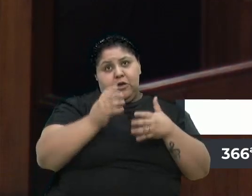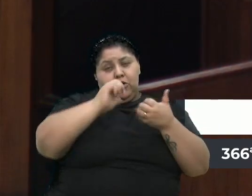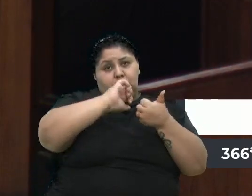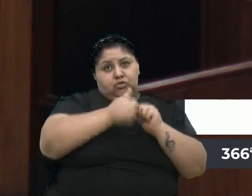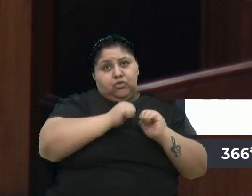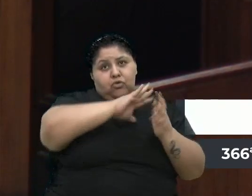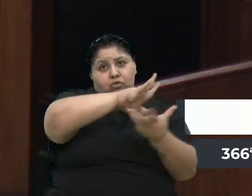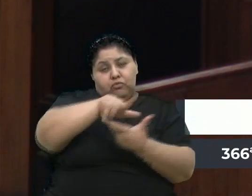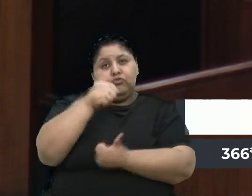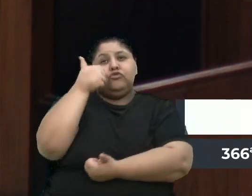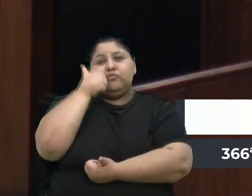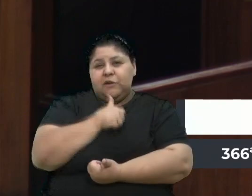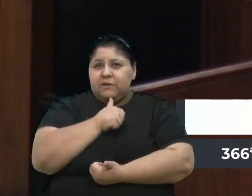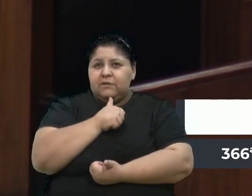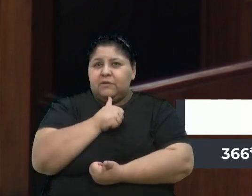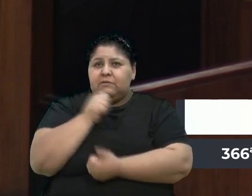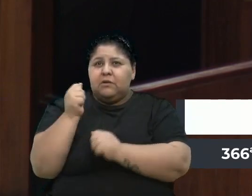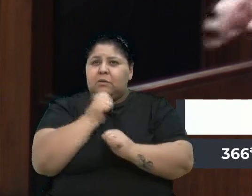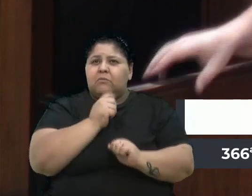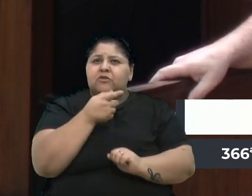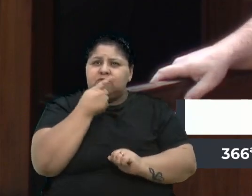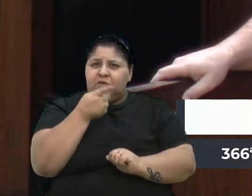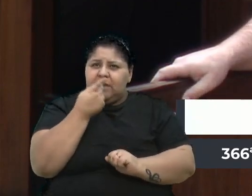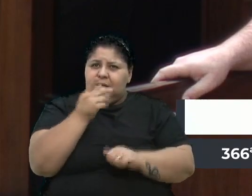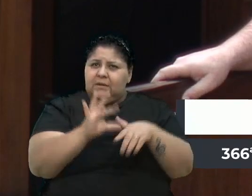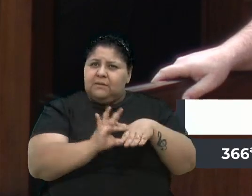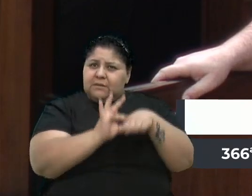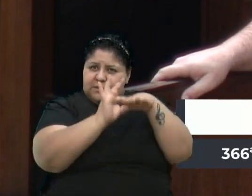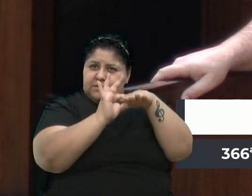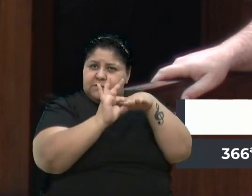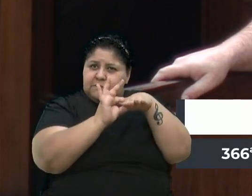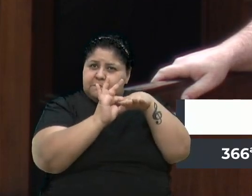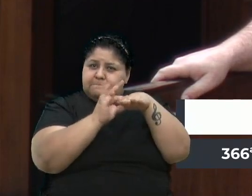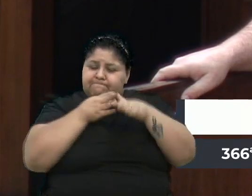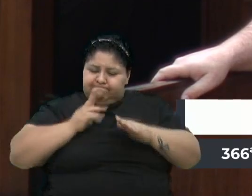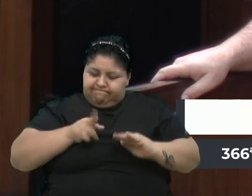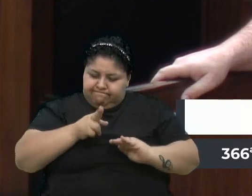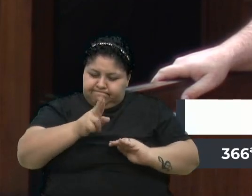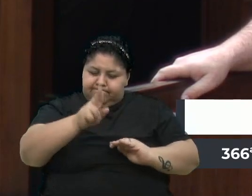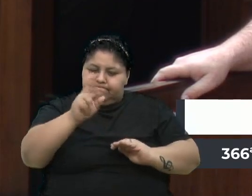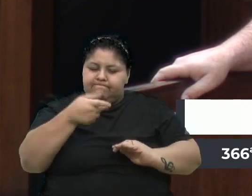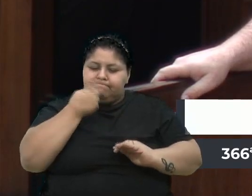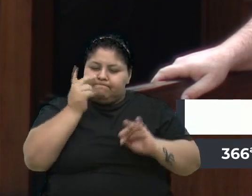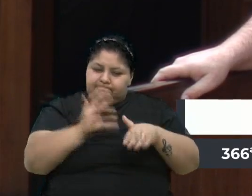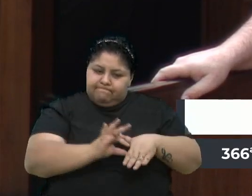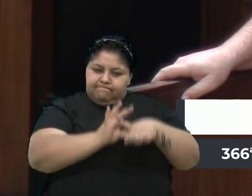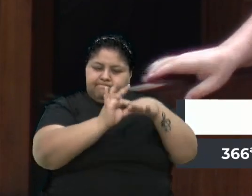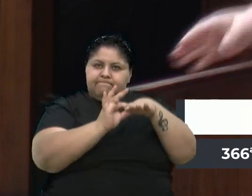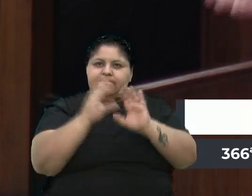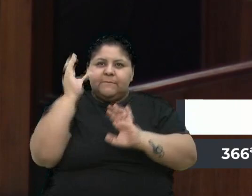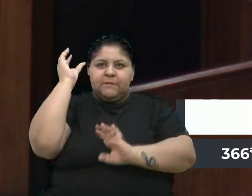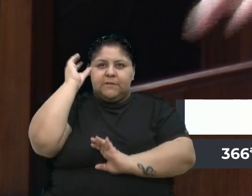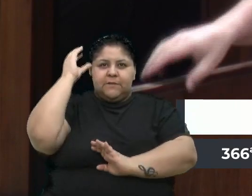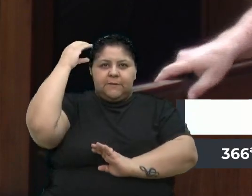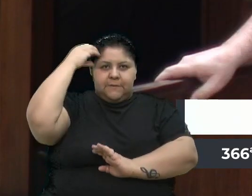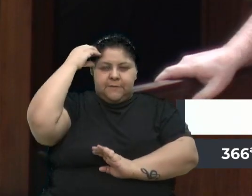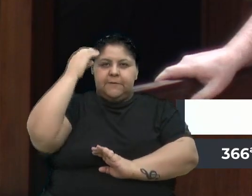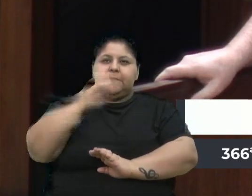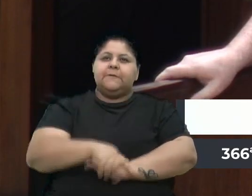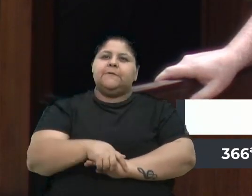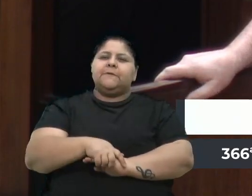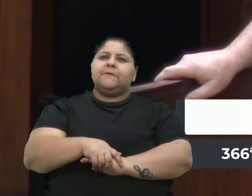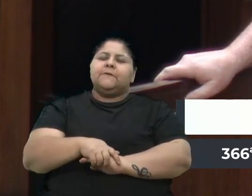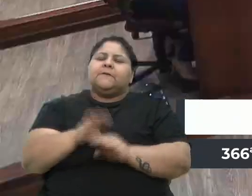Senhor presidente, eu solicito uma declaração de líder para continuar e poder passar os apartes. Segue a declaração de líder, Felipe Gamemeyer, MDB. Vereador